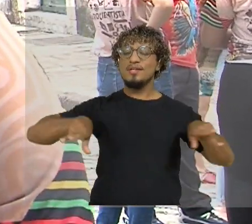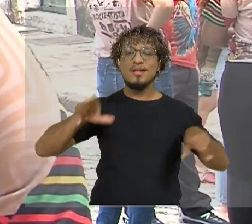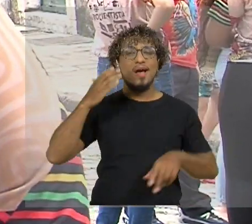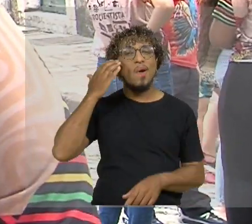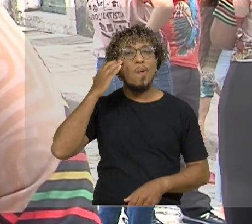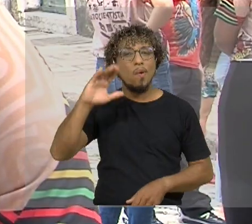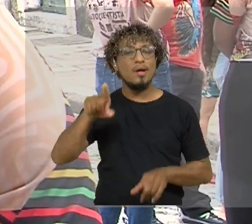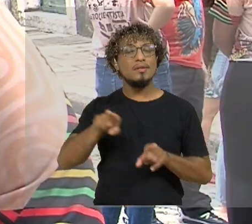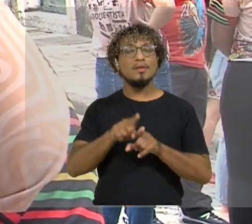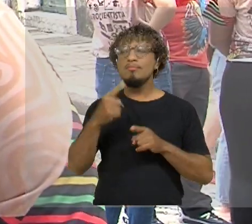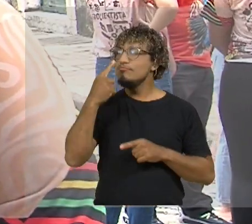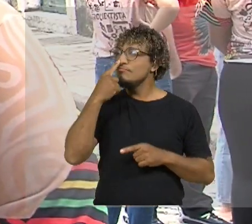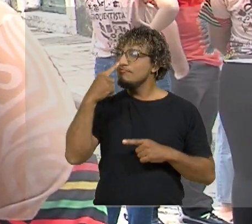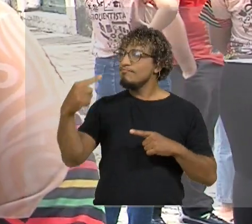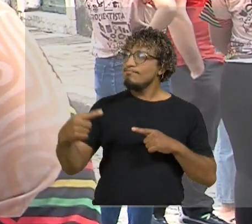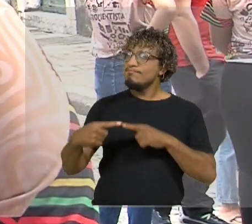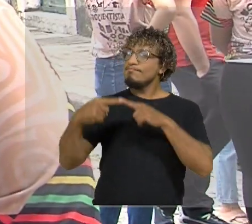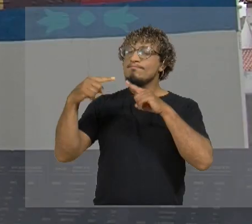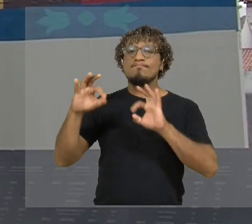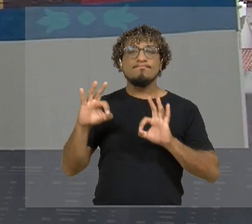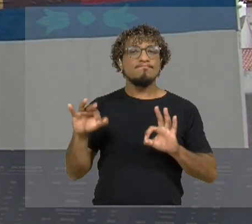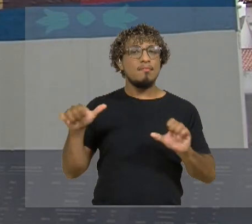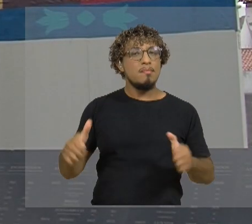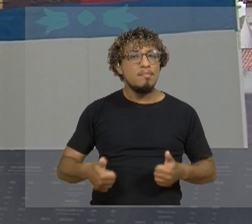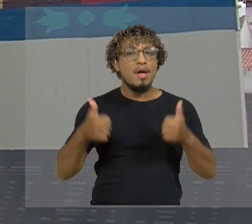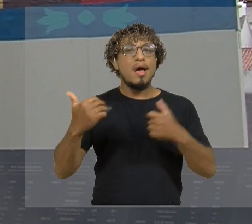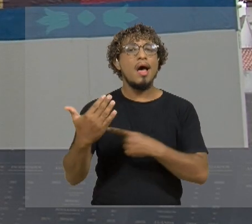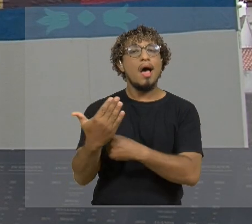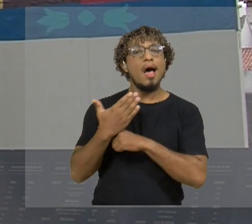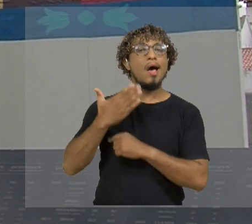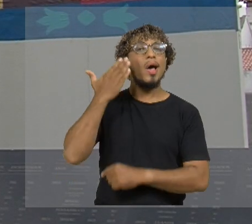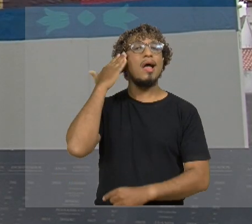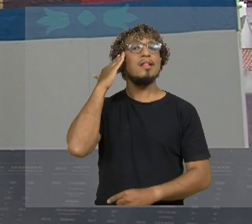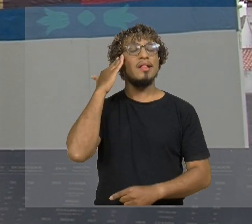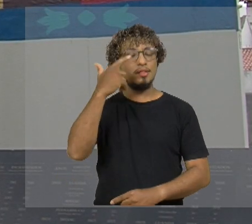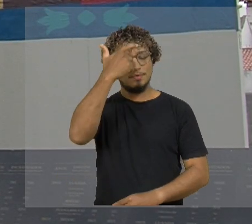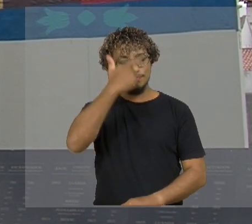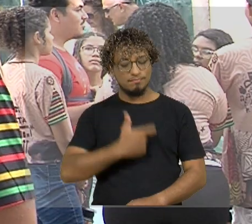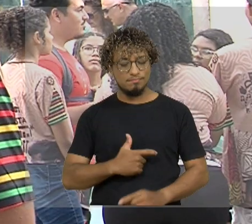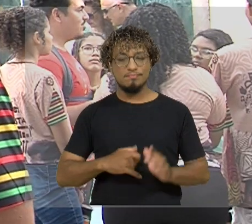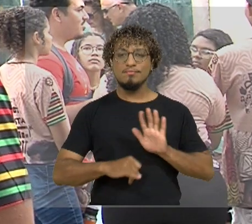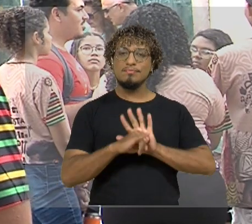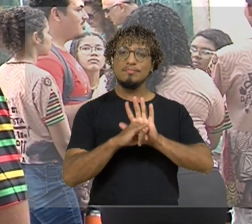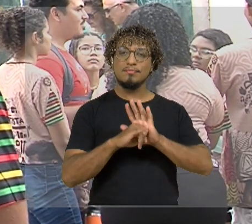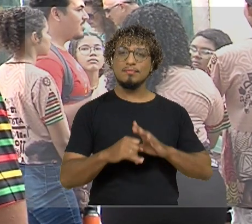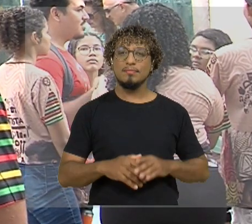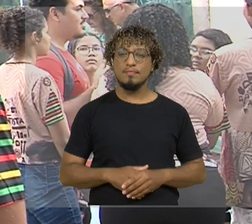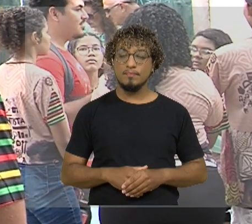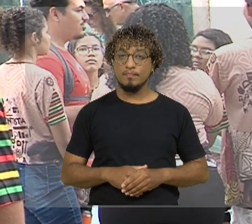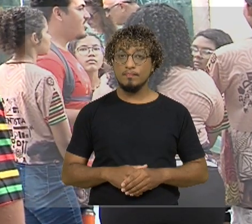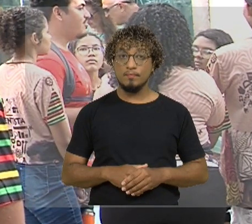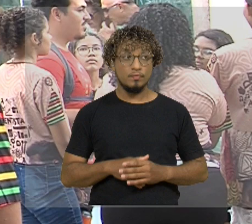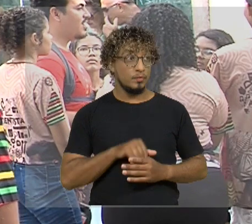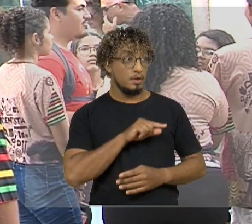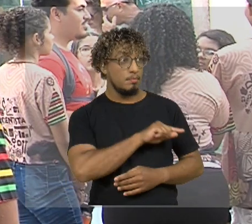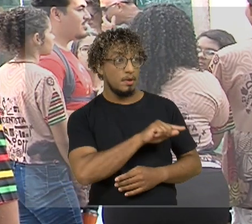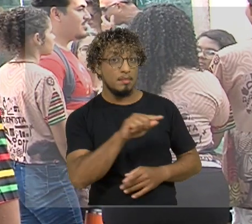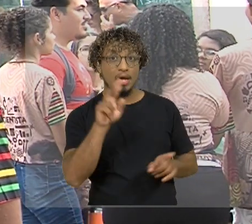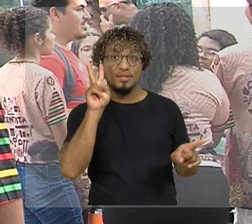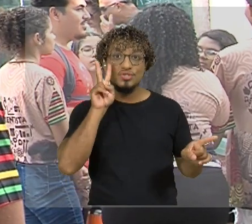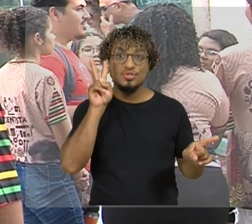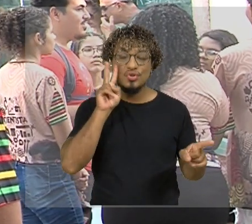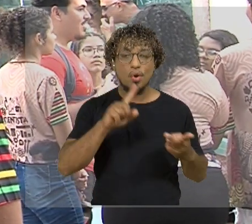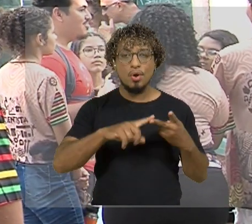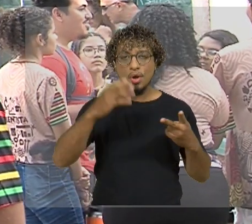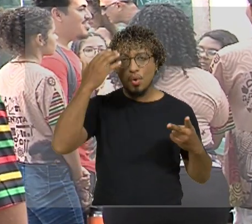e uma identificação melhor. Vai nos ajudar a entender quem nós de fato somos. Muito da história, da cultura, da